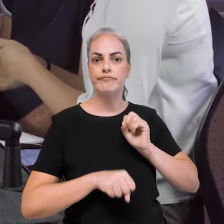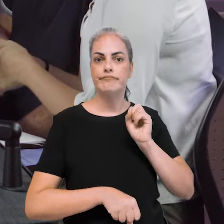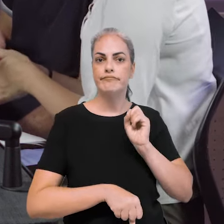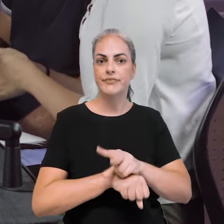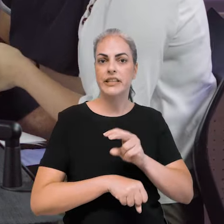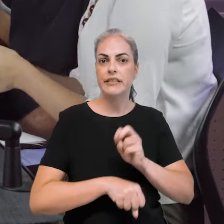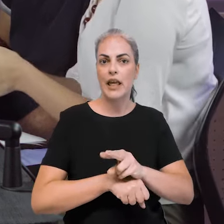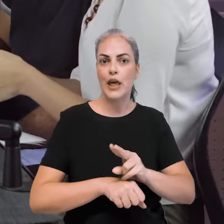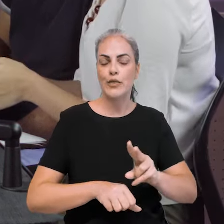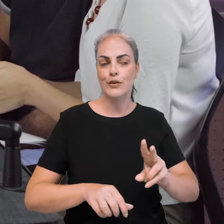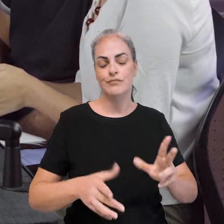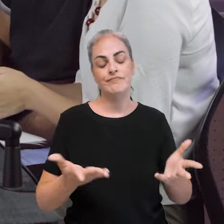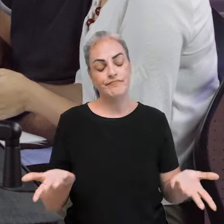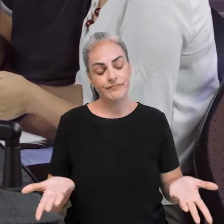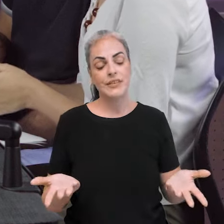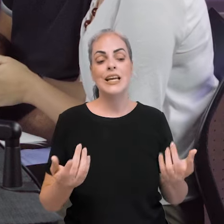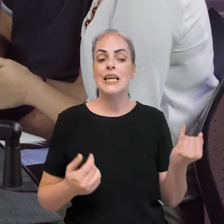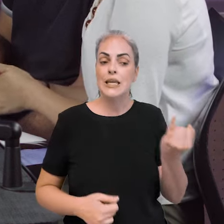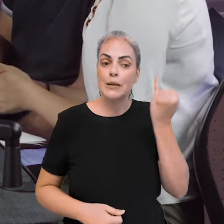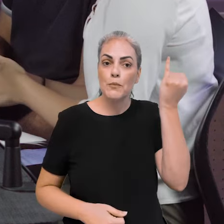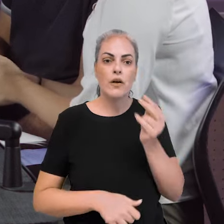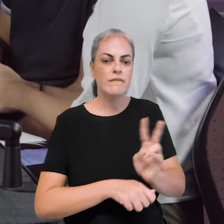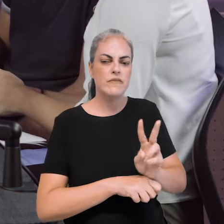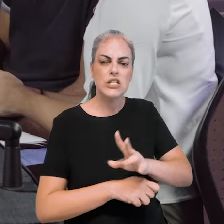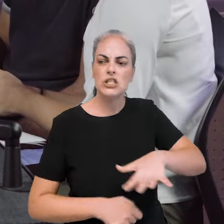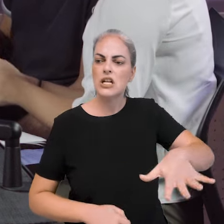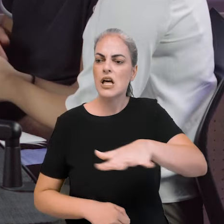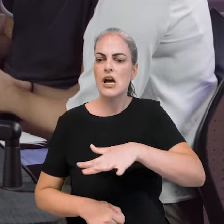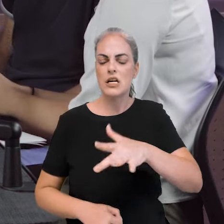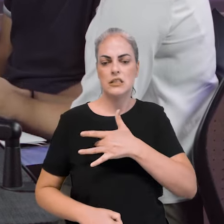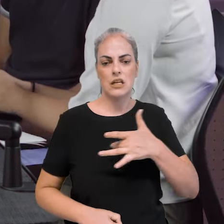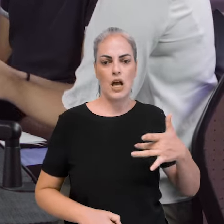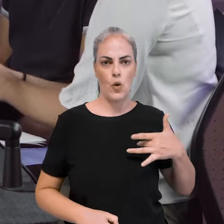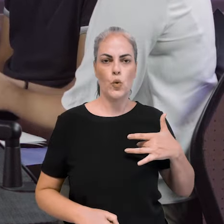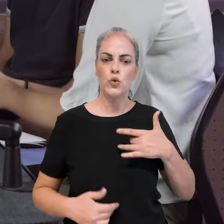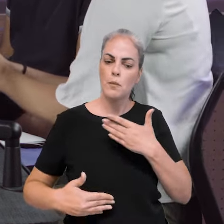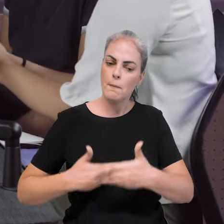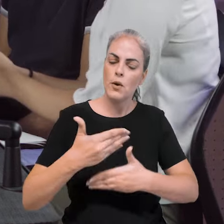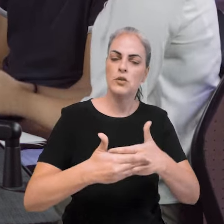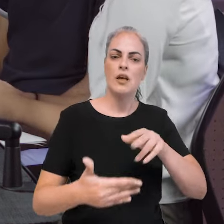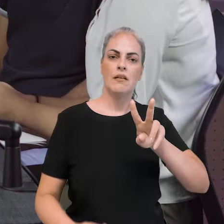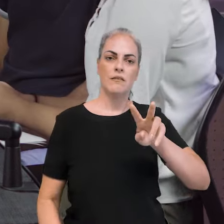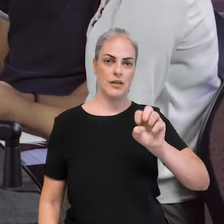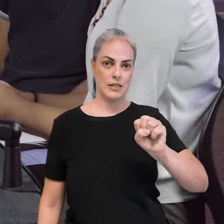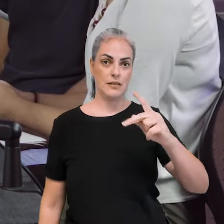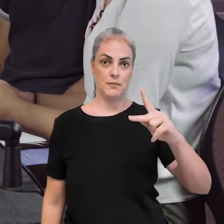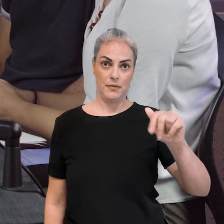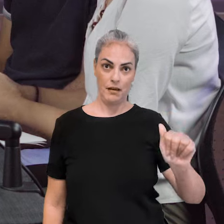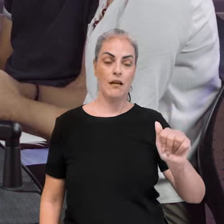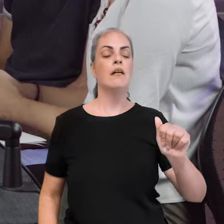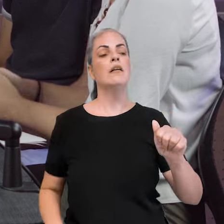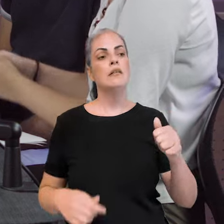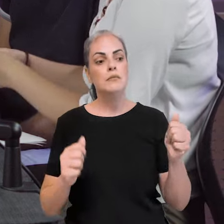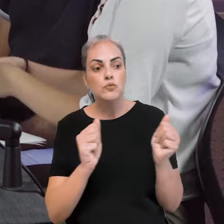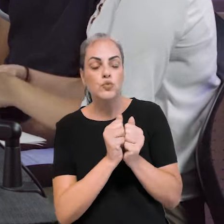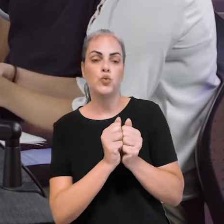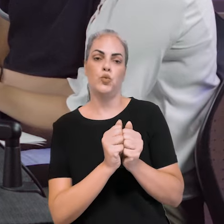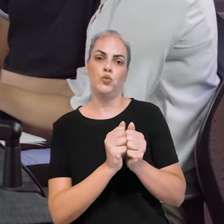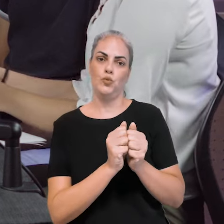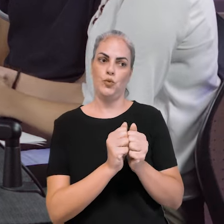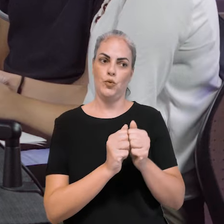que as vigilâncias em saúde no processo de implementação da VSPEA envolvam os agentes comunitários de